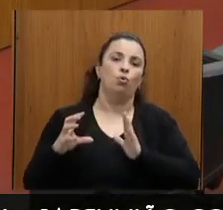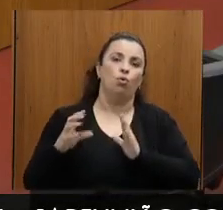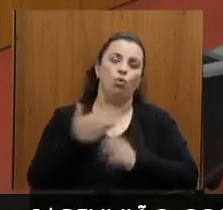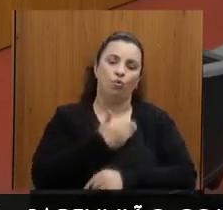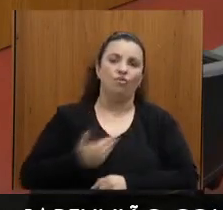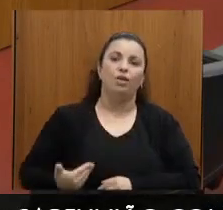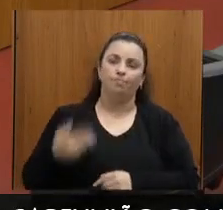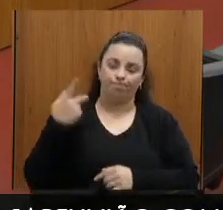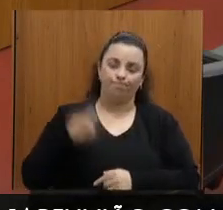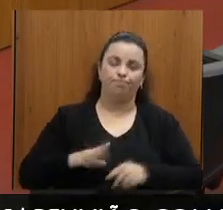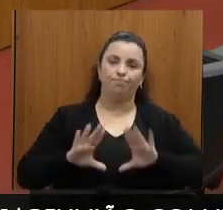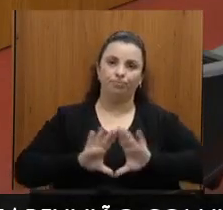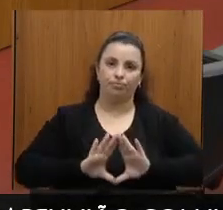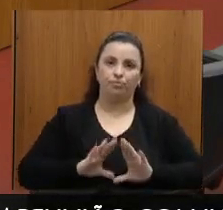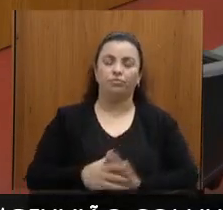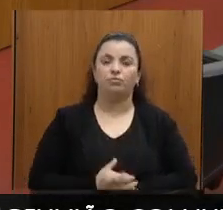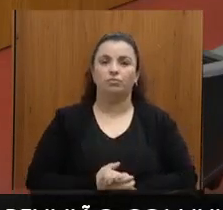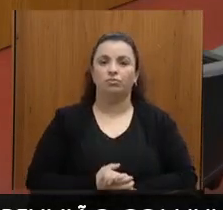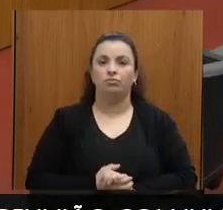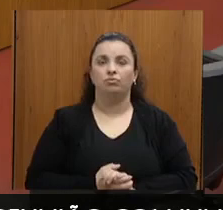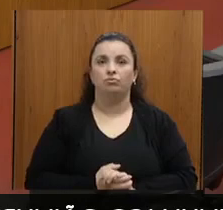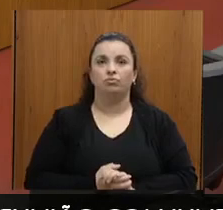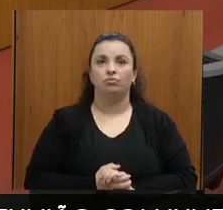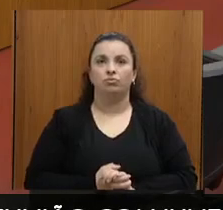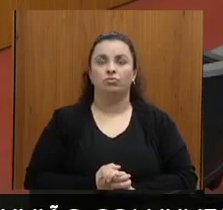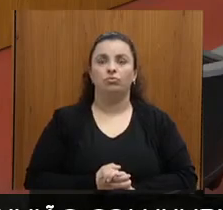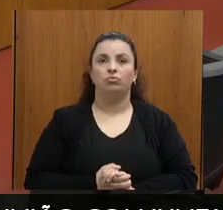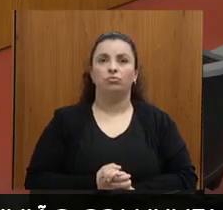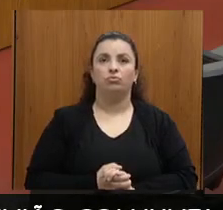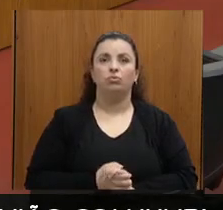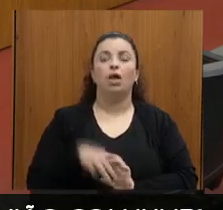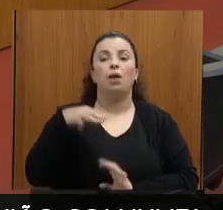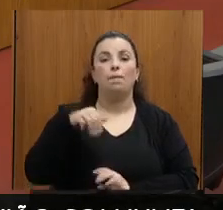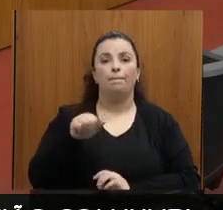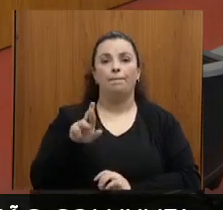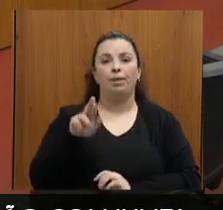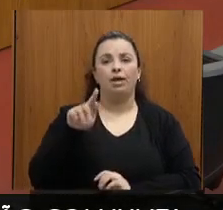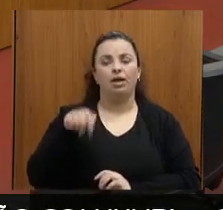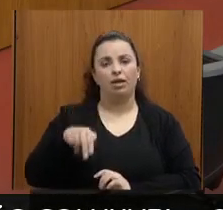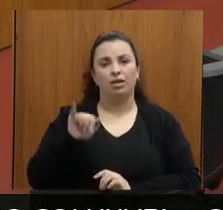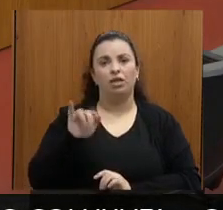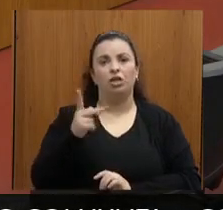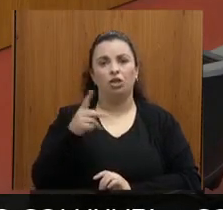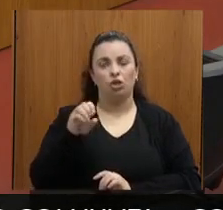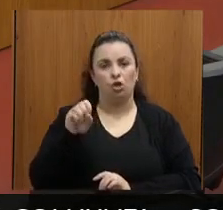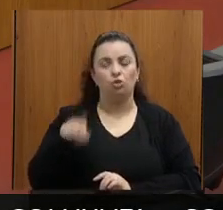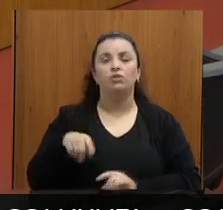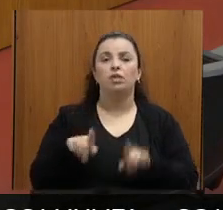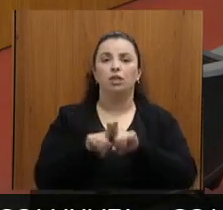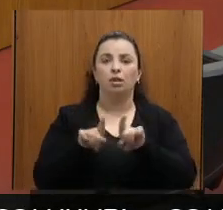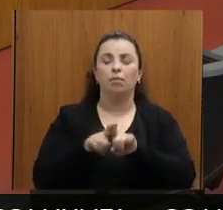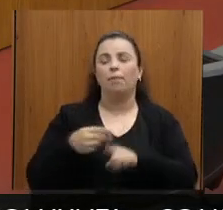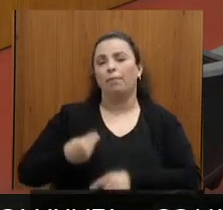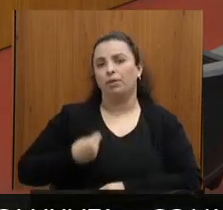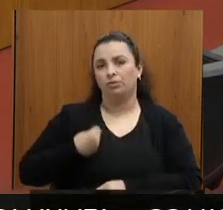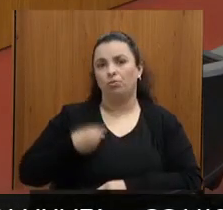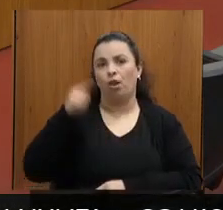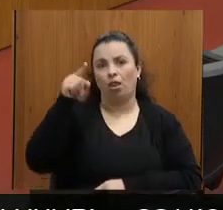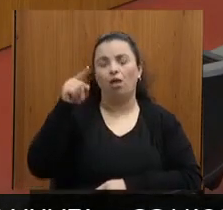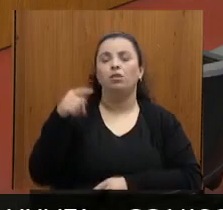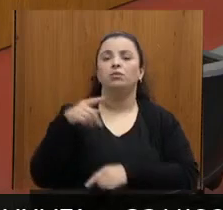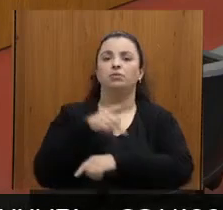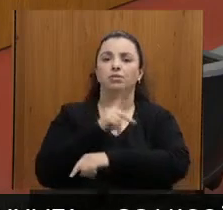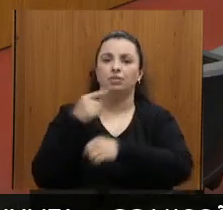Marquinhos Lemos, já anunciei, Marquinhos, inclusive a sua participação na audiência pública hoje, lá em Pirapora,